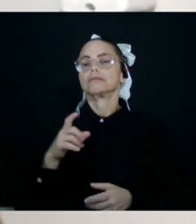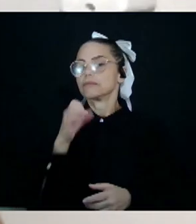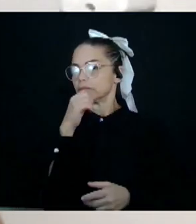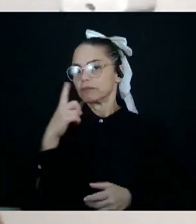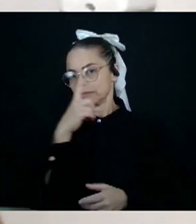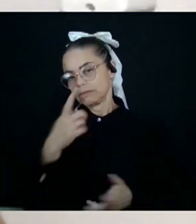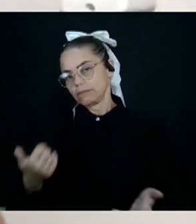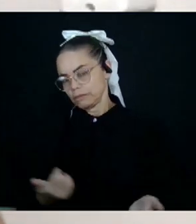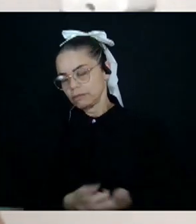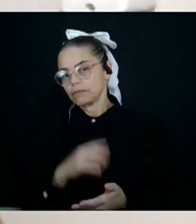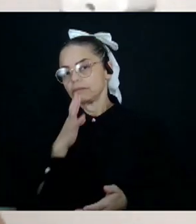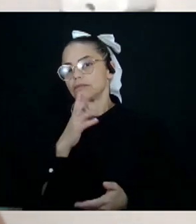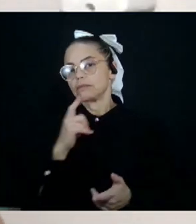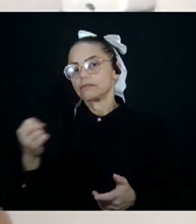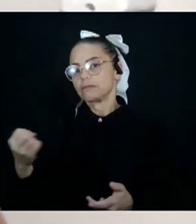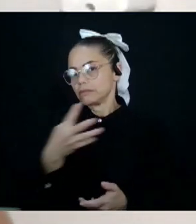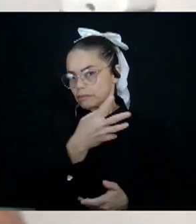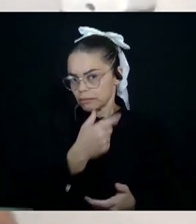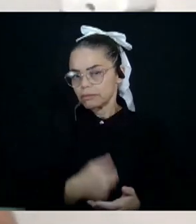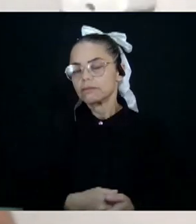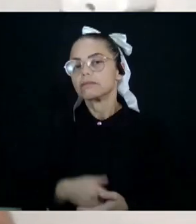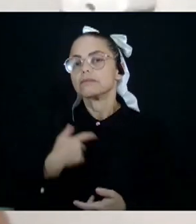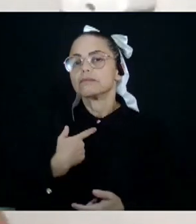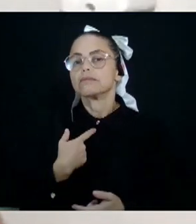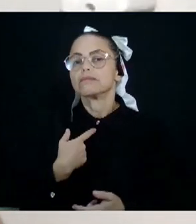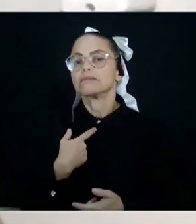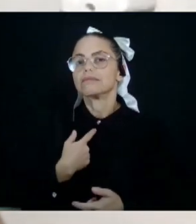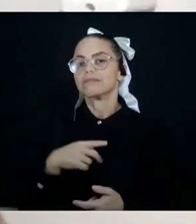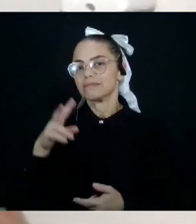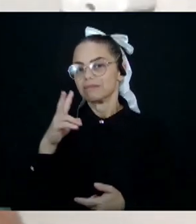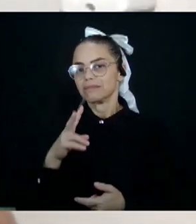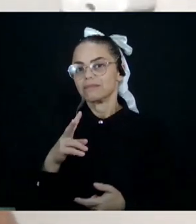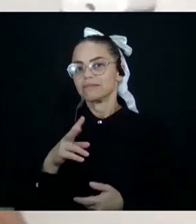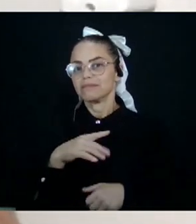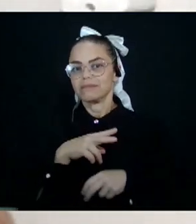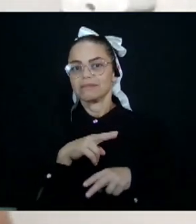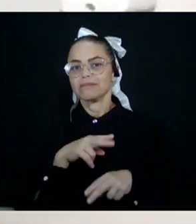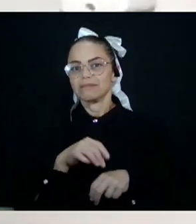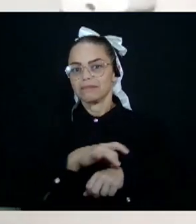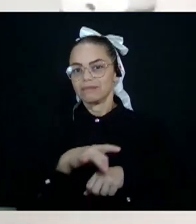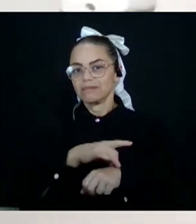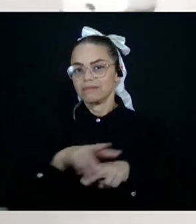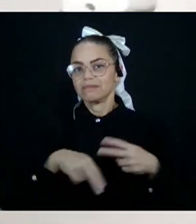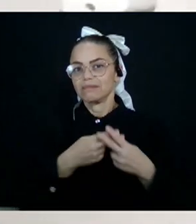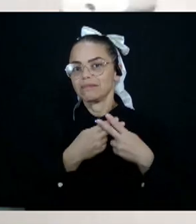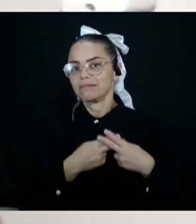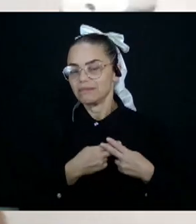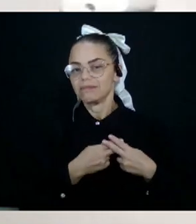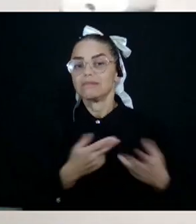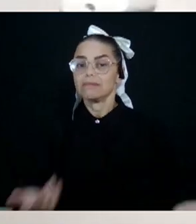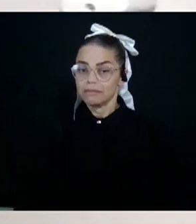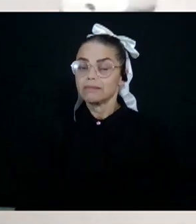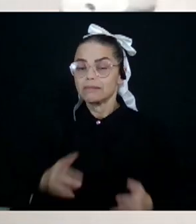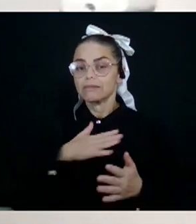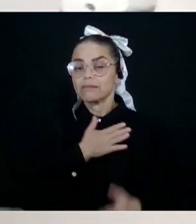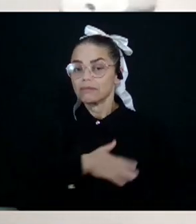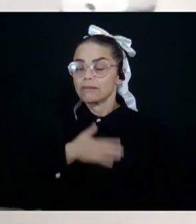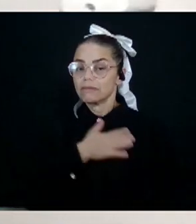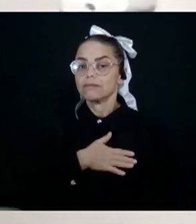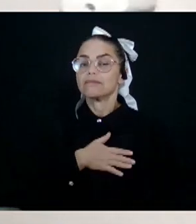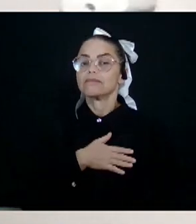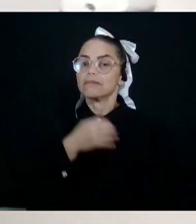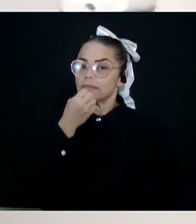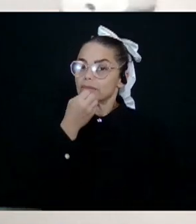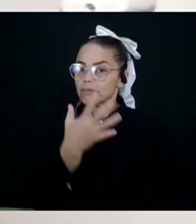novas. Então, eu evito muito usar a palavra luta porque eu não gosto muito das coisas negativas, eu gosto mais das coisas positivas, né? Então, acaba que